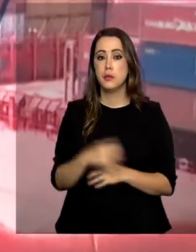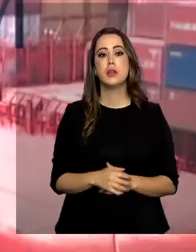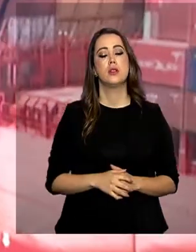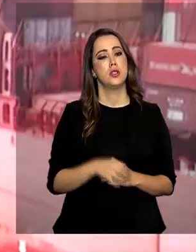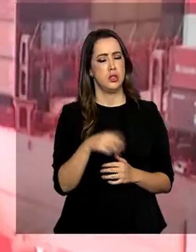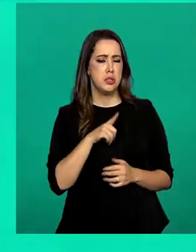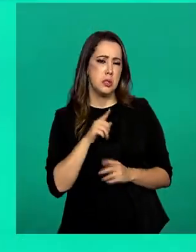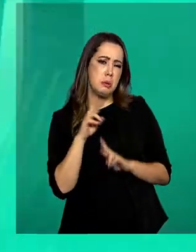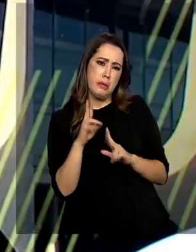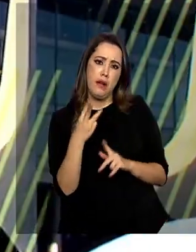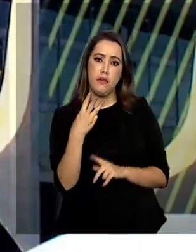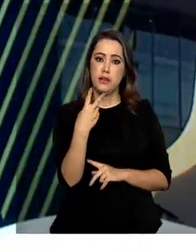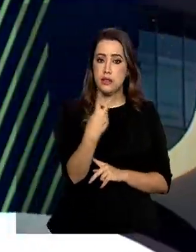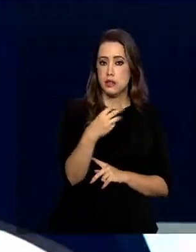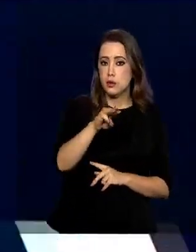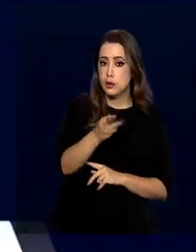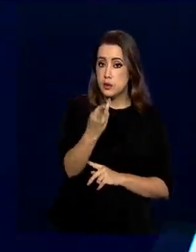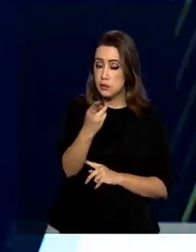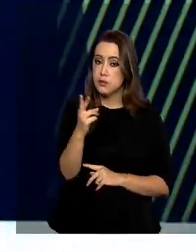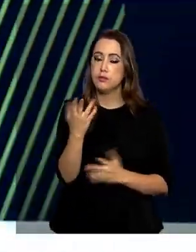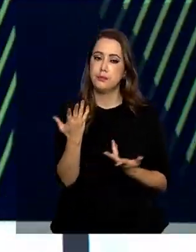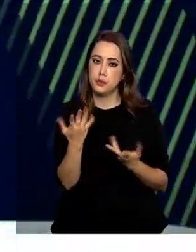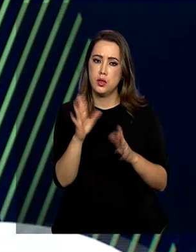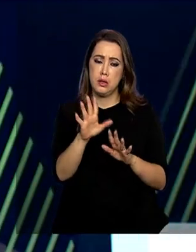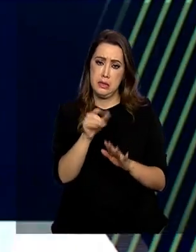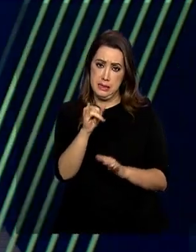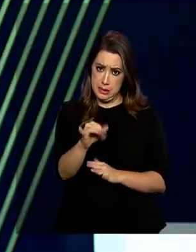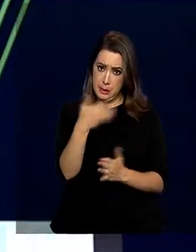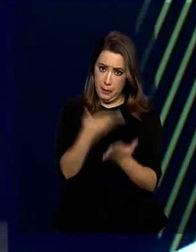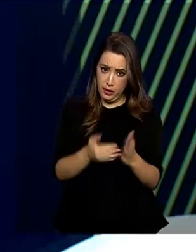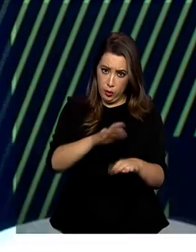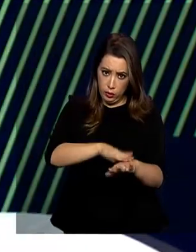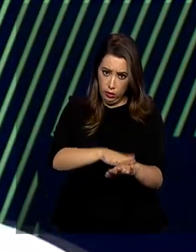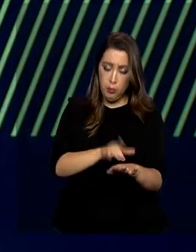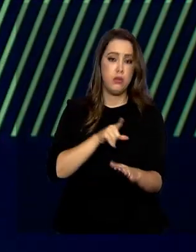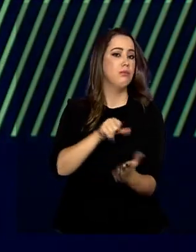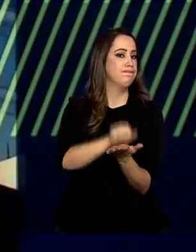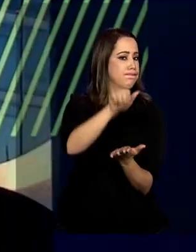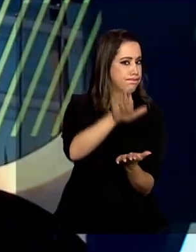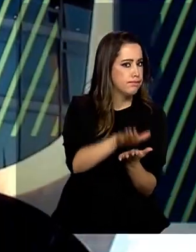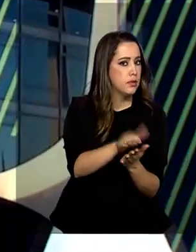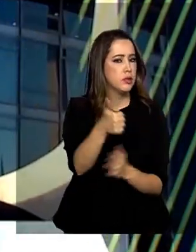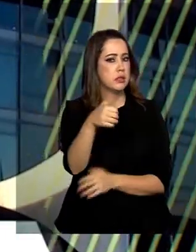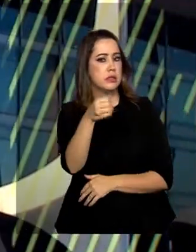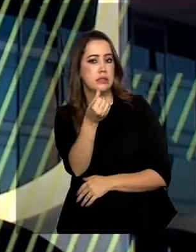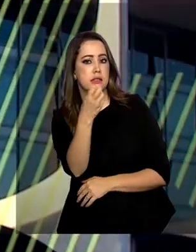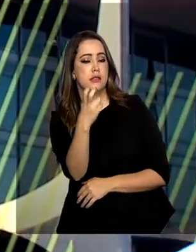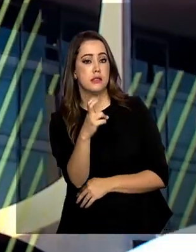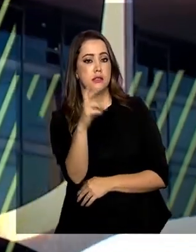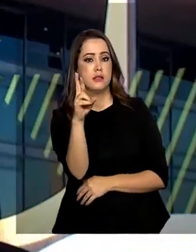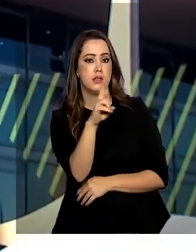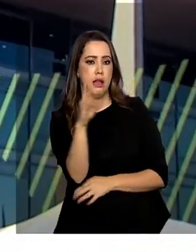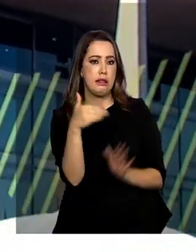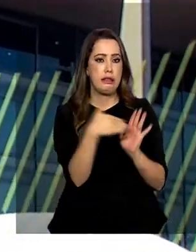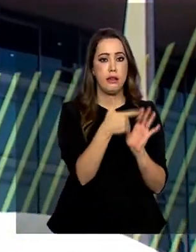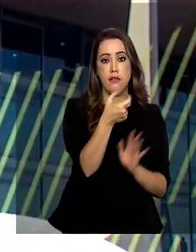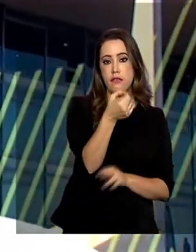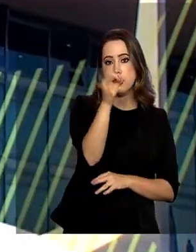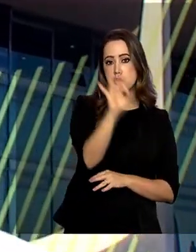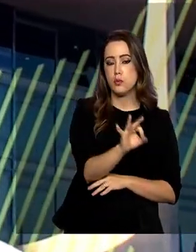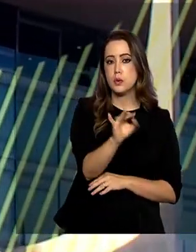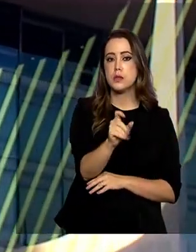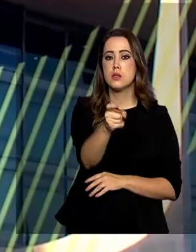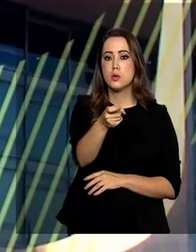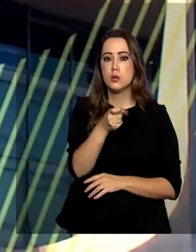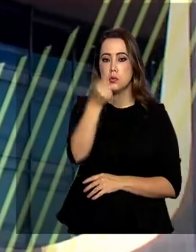esperados. Quem perdeu o prazo está sujeito à multa, que varia de R$ 165 até 20% do